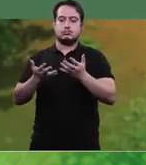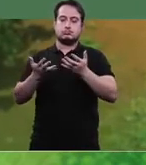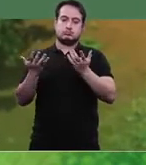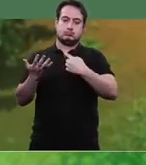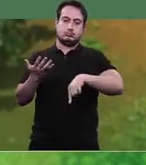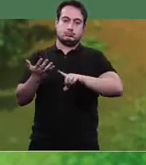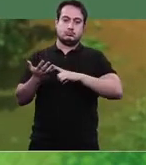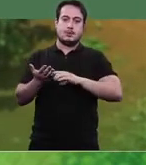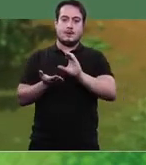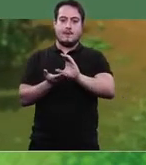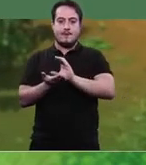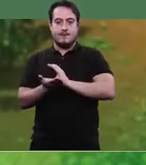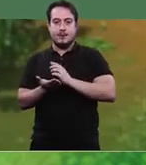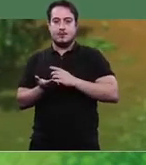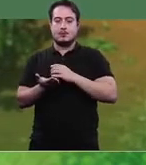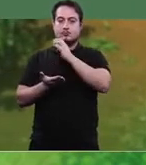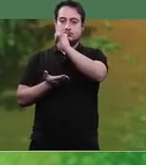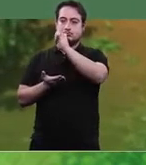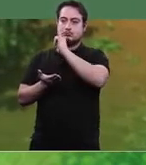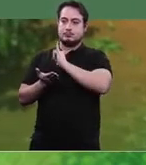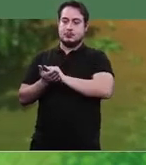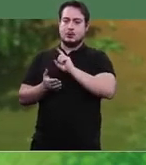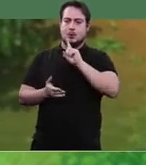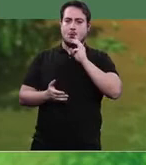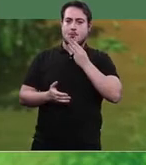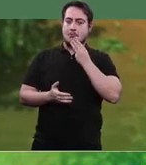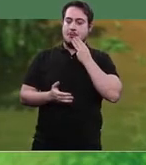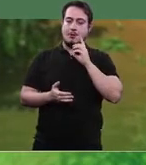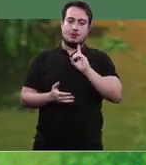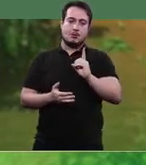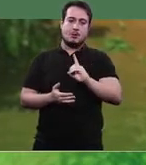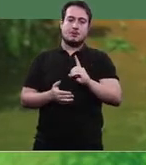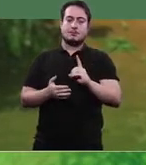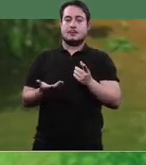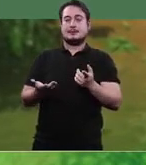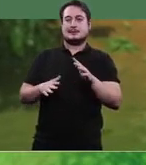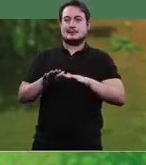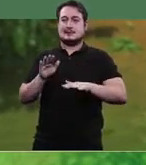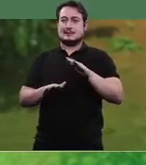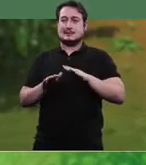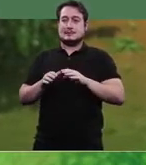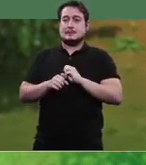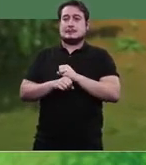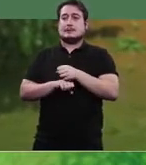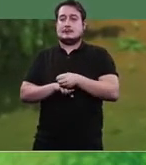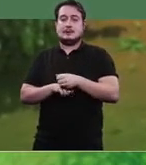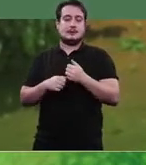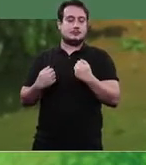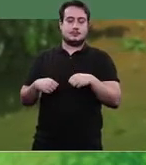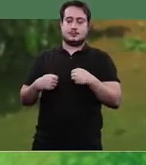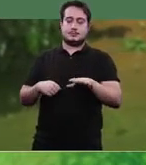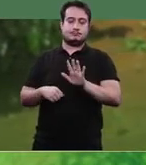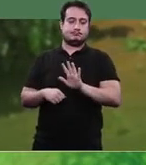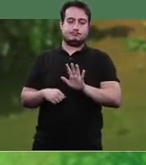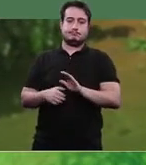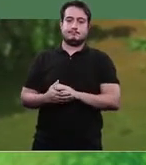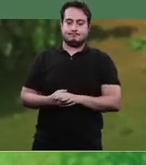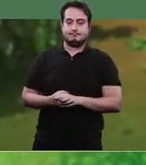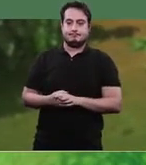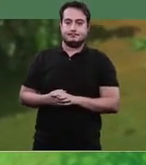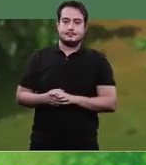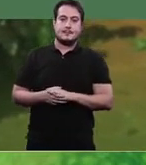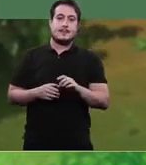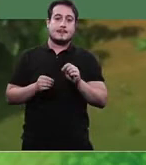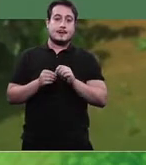comercial. Valores de importação menores do que US$ 1 milhão, às vezes, pode ser um esforço descomunal para um mercado que é pequeno. Então, a gente